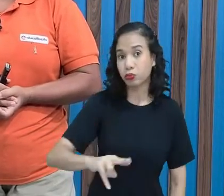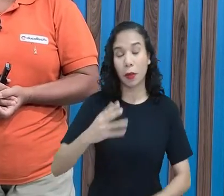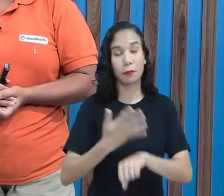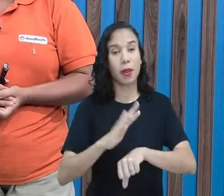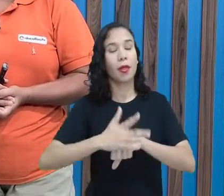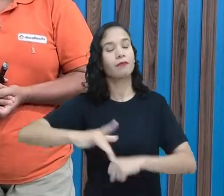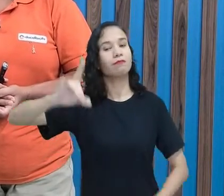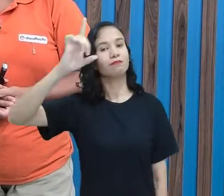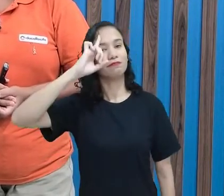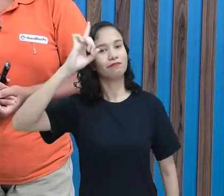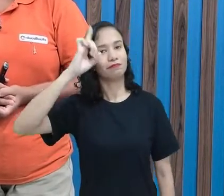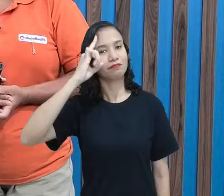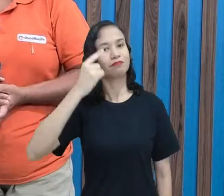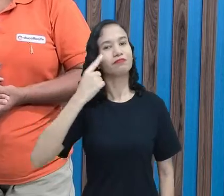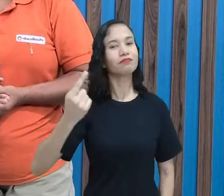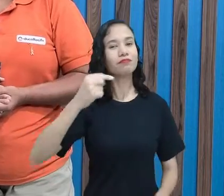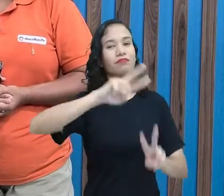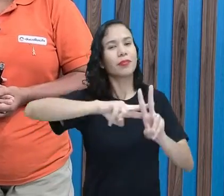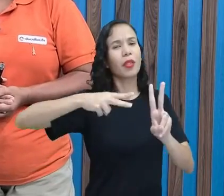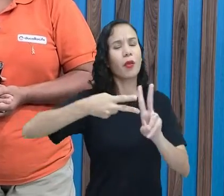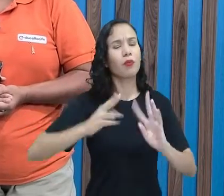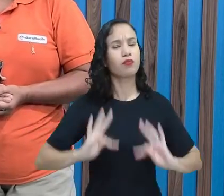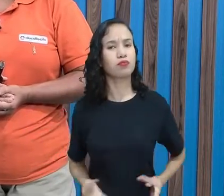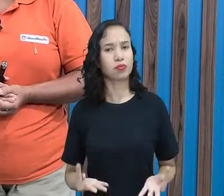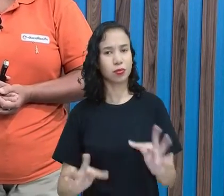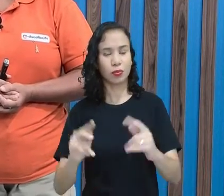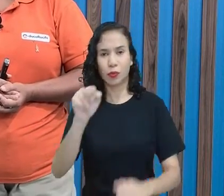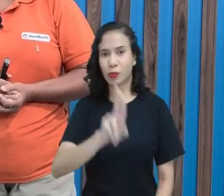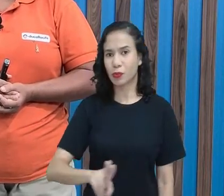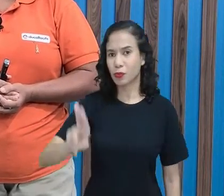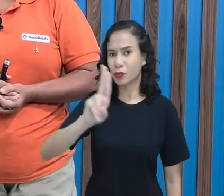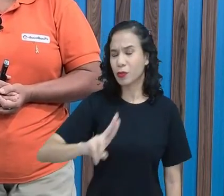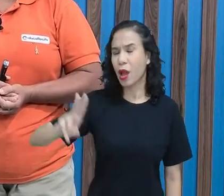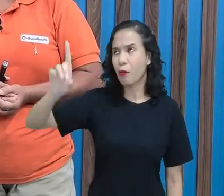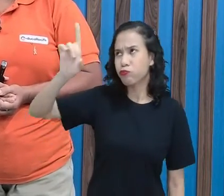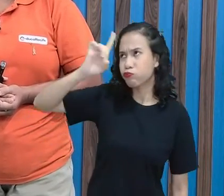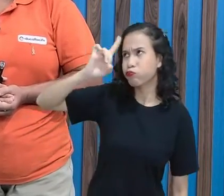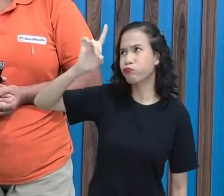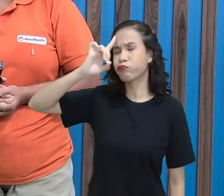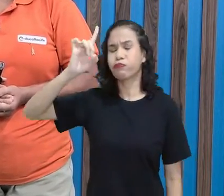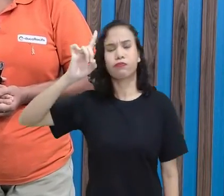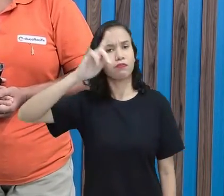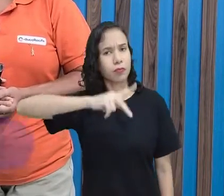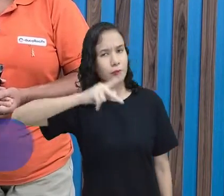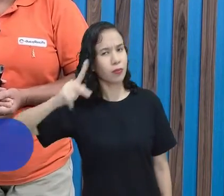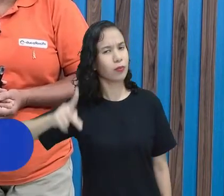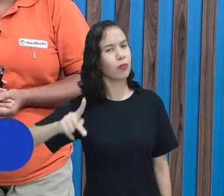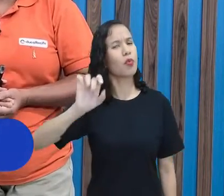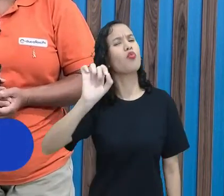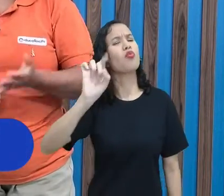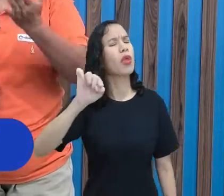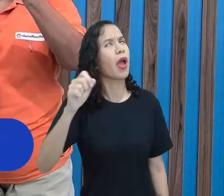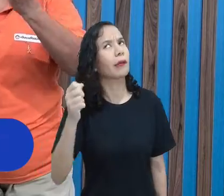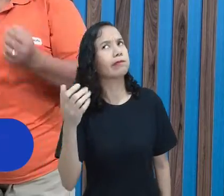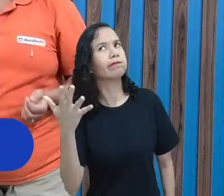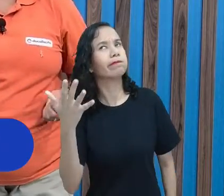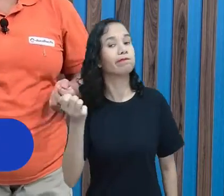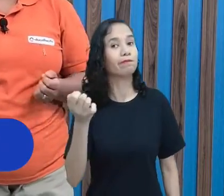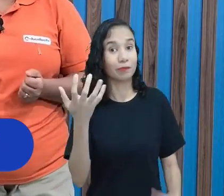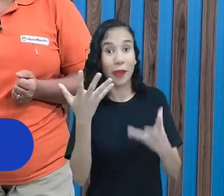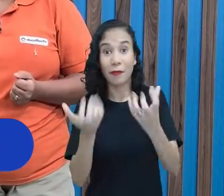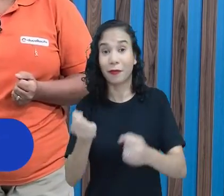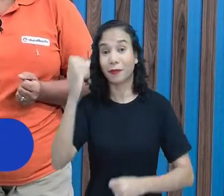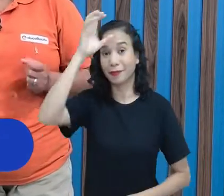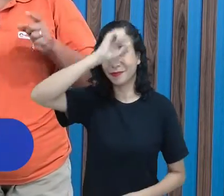dia a dia. Recursos tecnológicos utilizados no dia a dia, professora. O que é isso? Vamos